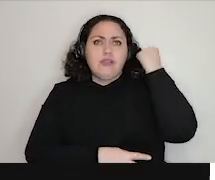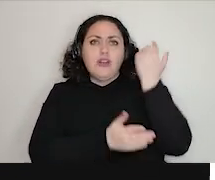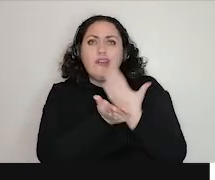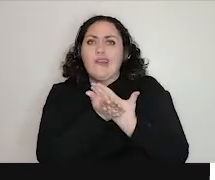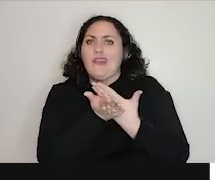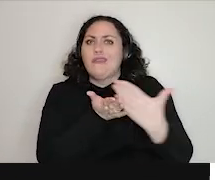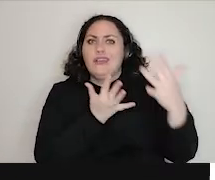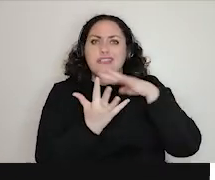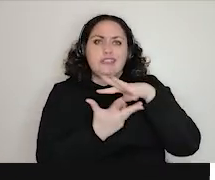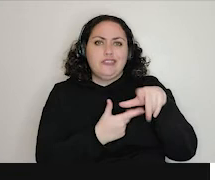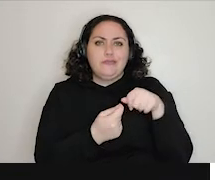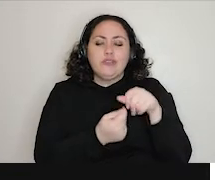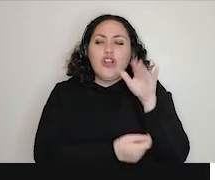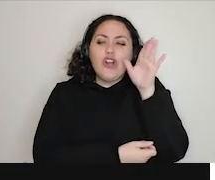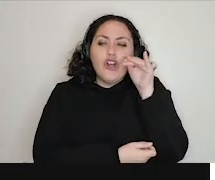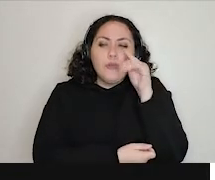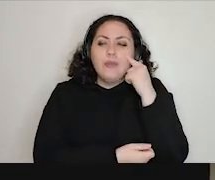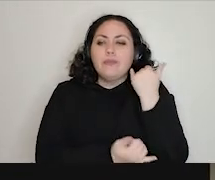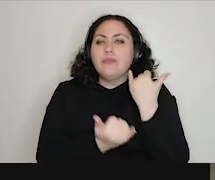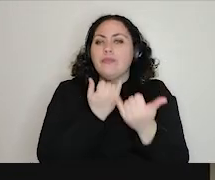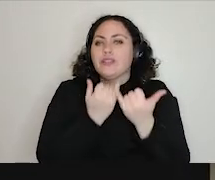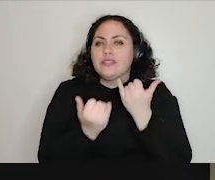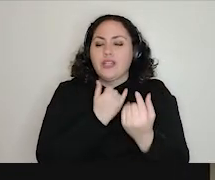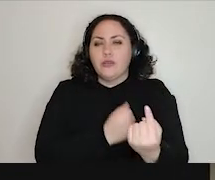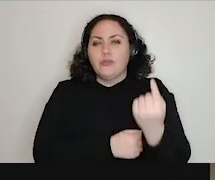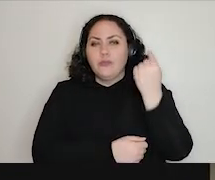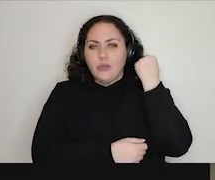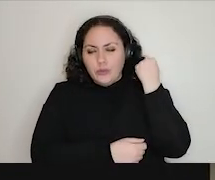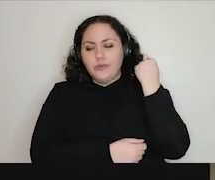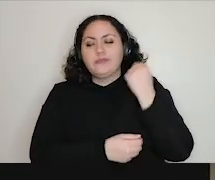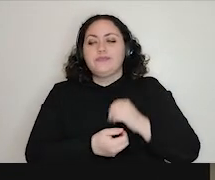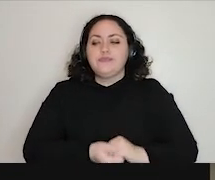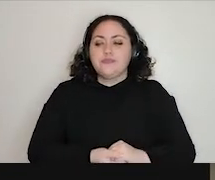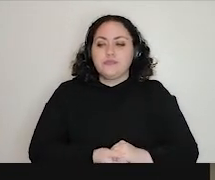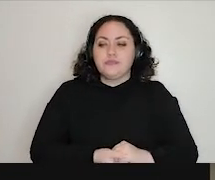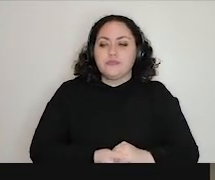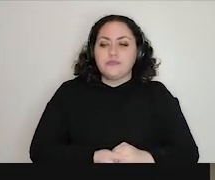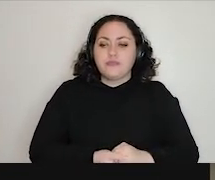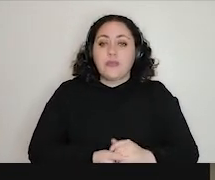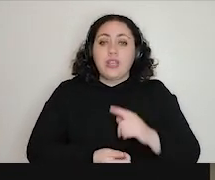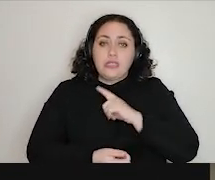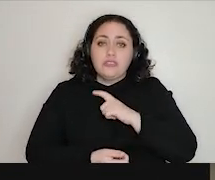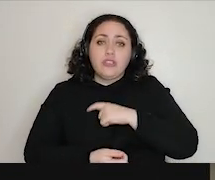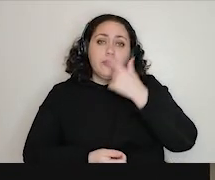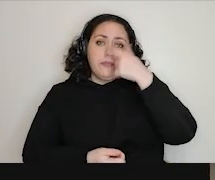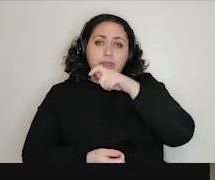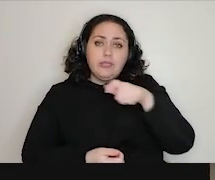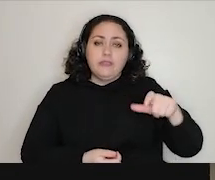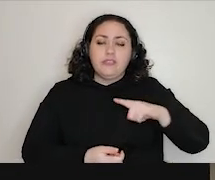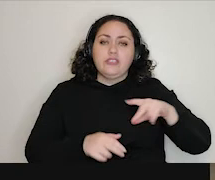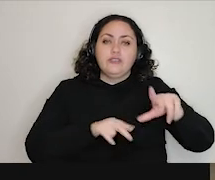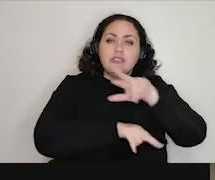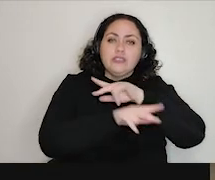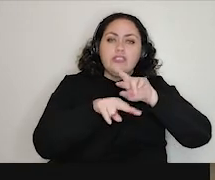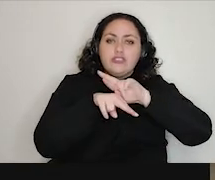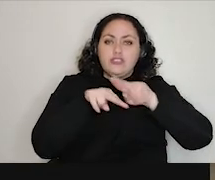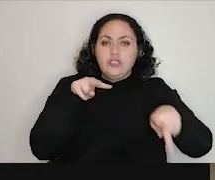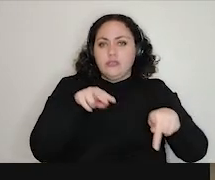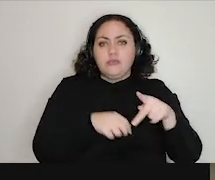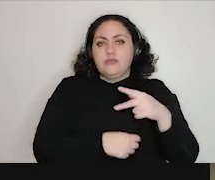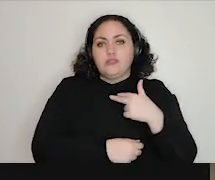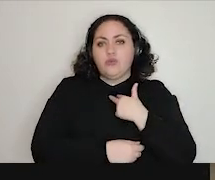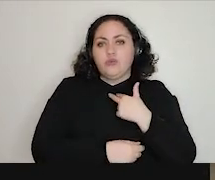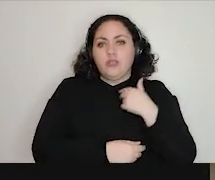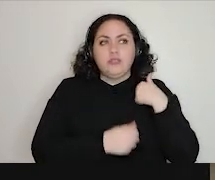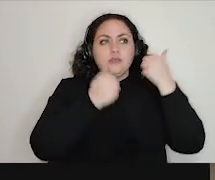os primórdios das civilizações humanas. Basta a gente observar, por exemplo, as rígidas, né, que são pessoas com diversidade de gênero, que a gente não tem